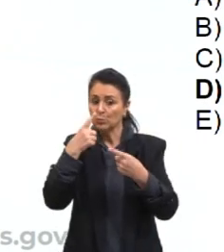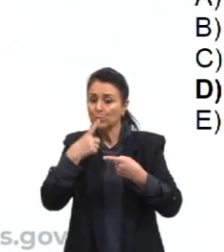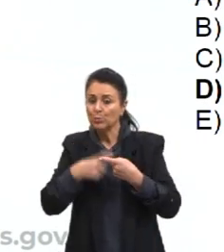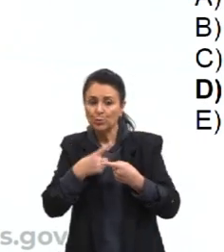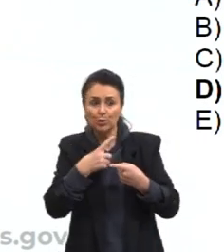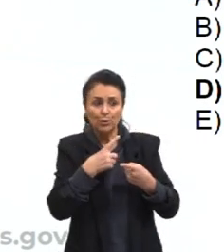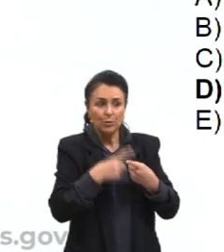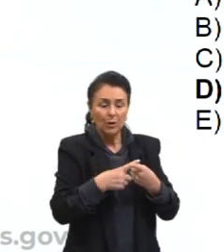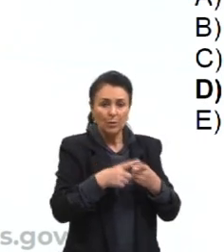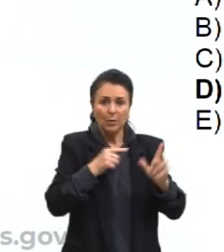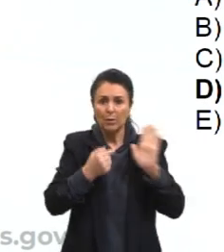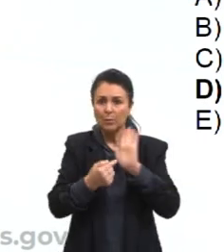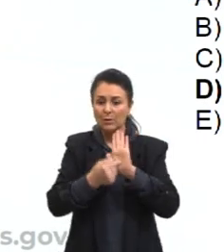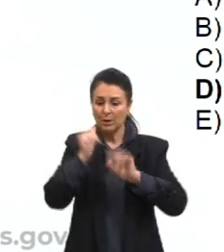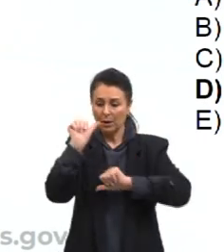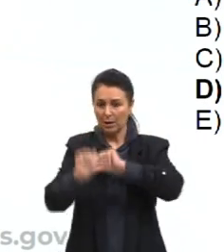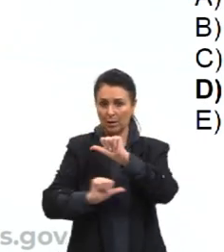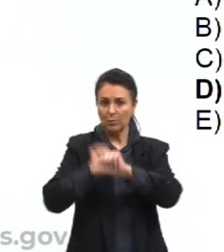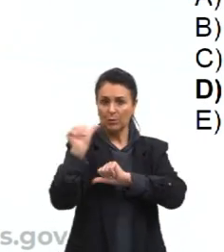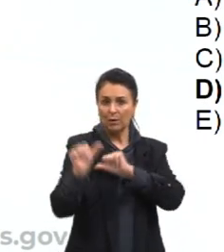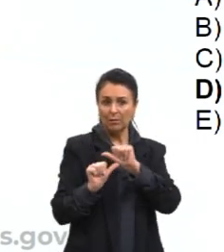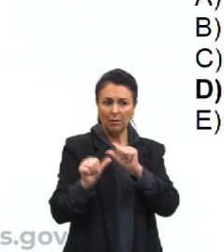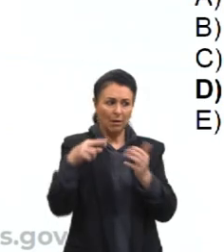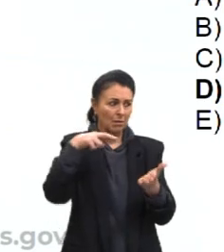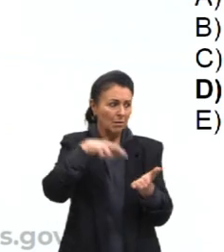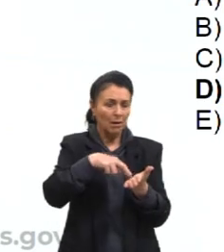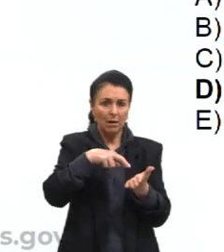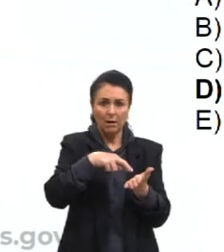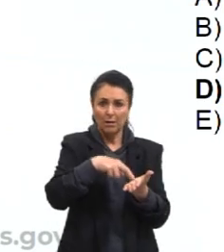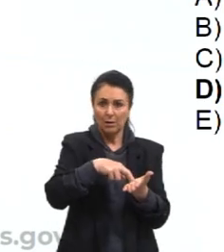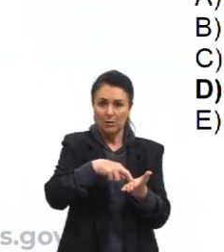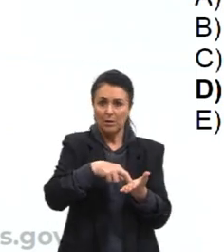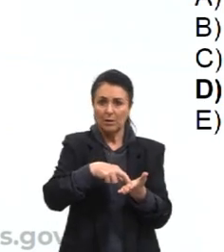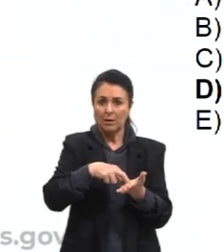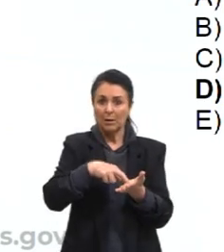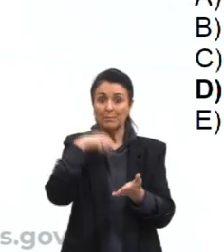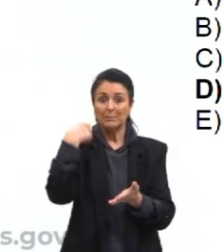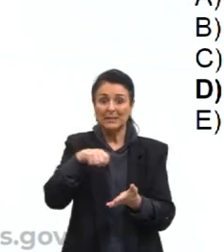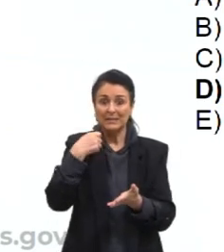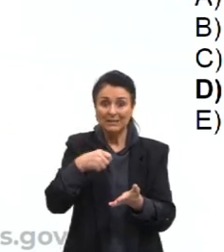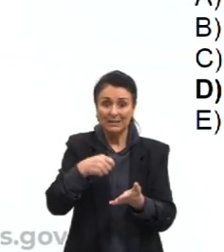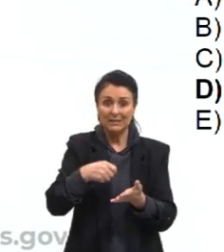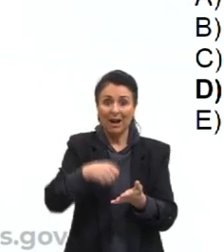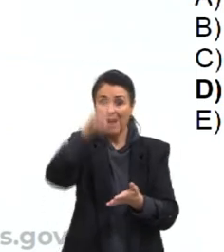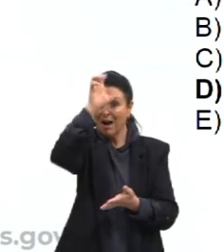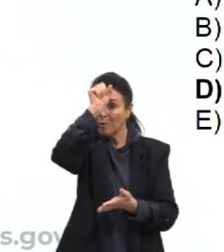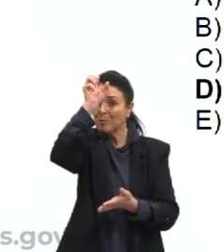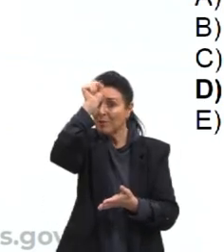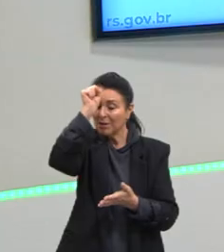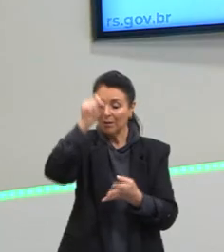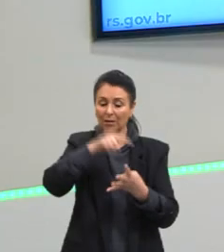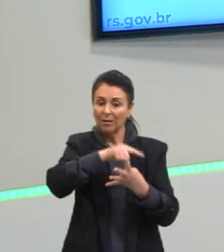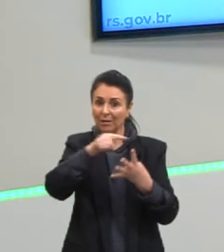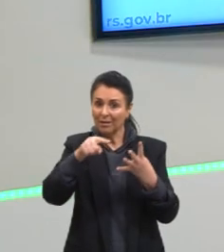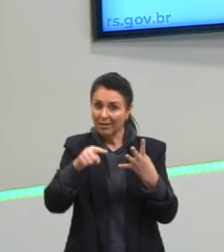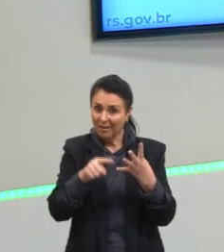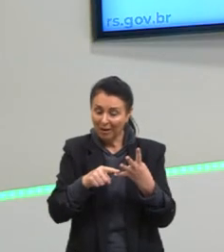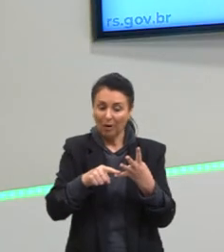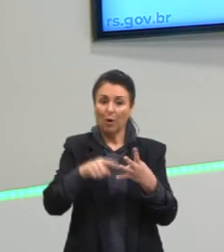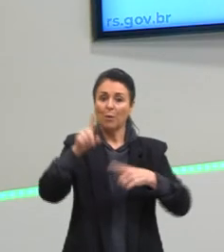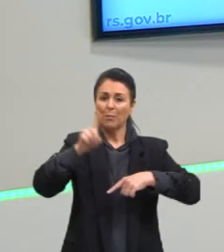para determinar a mudança da realidade que são dente gravar essas causas né material